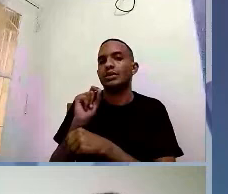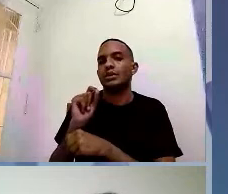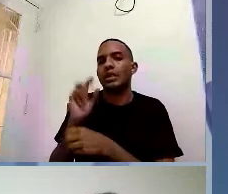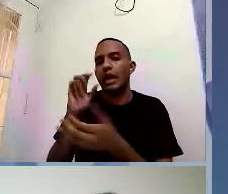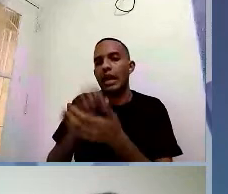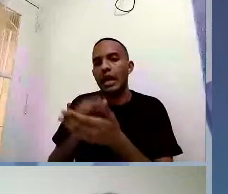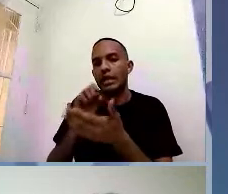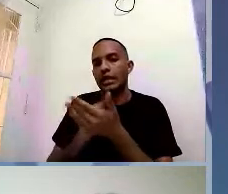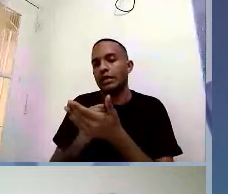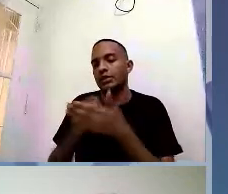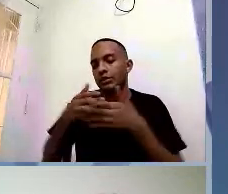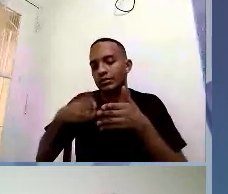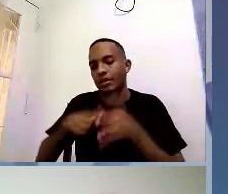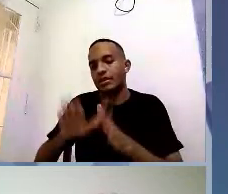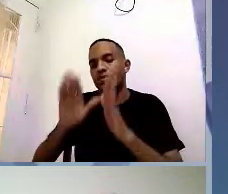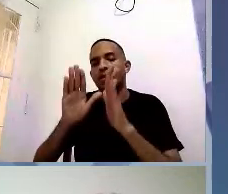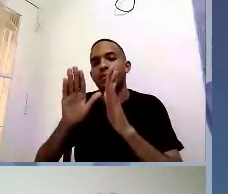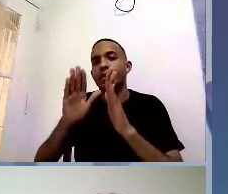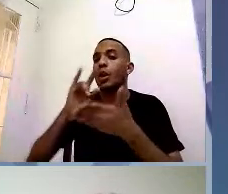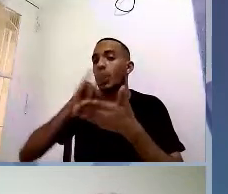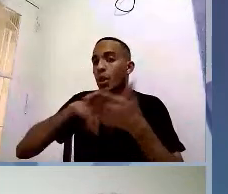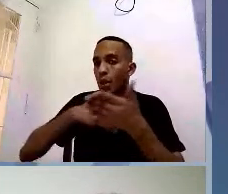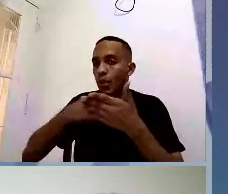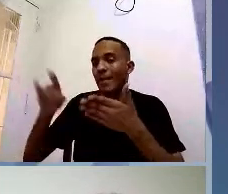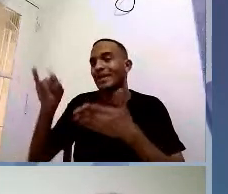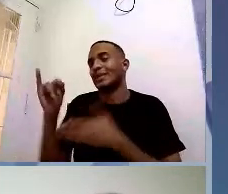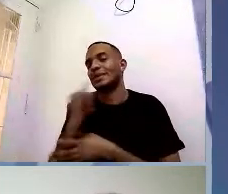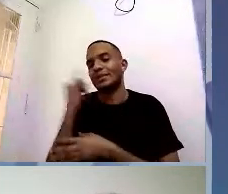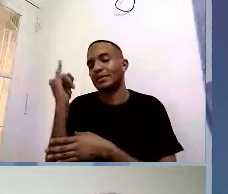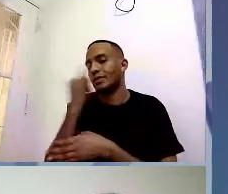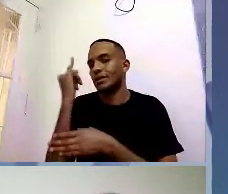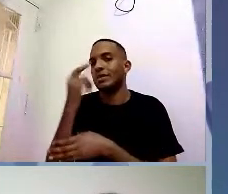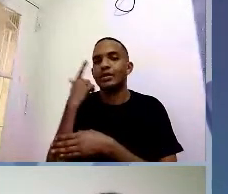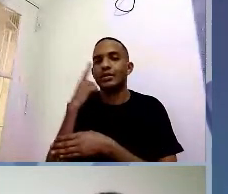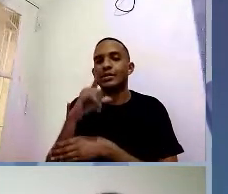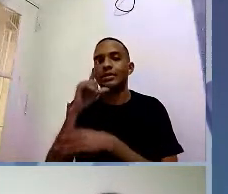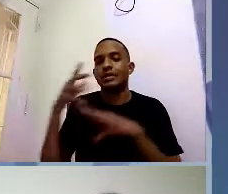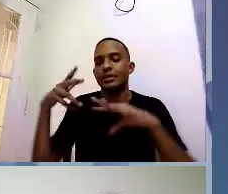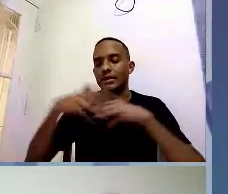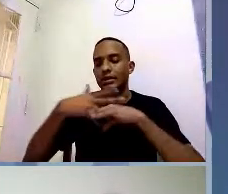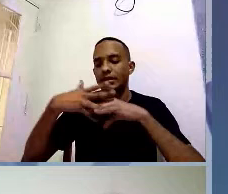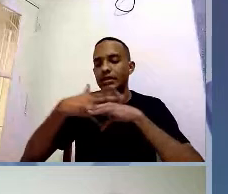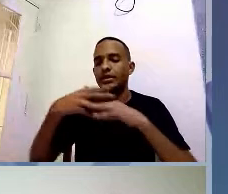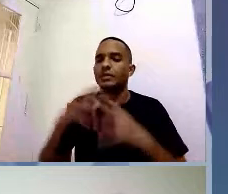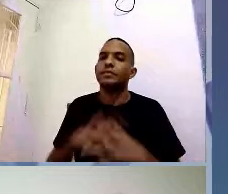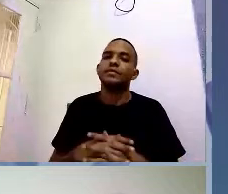civil de nascimento, uma documentação fundamental para a cidadania.